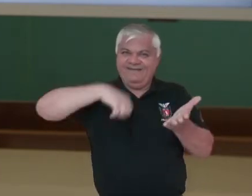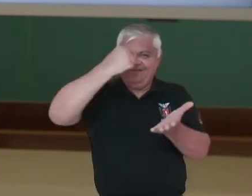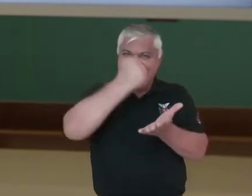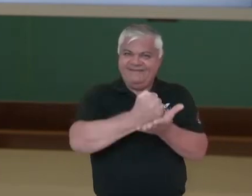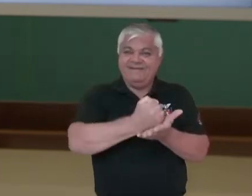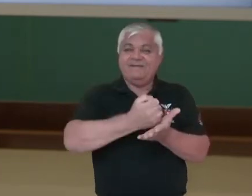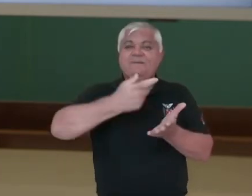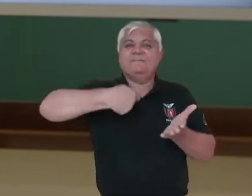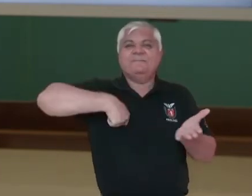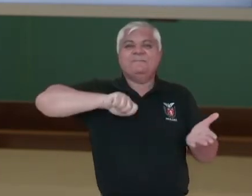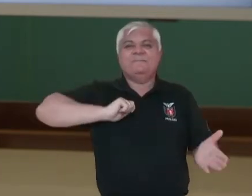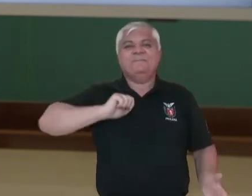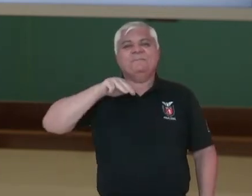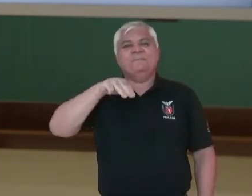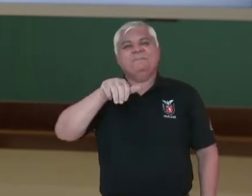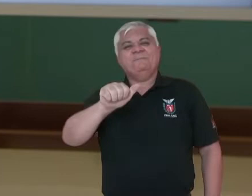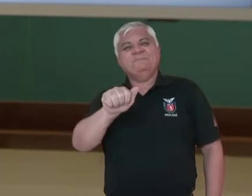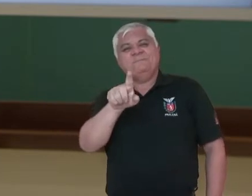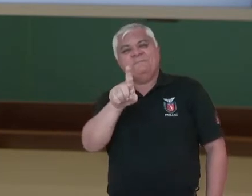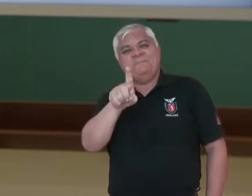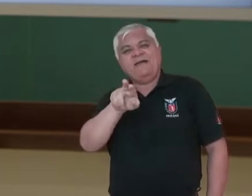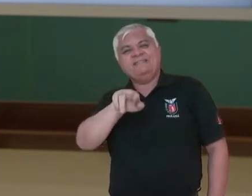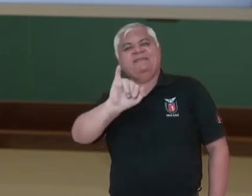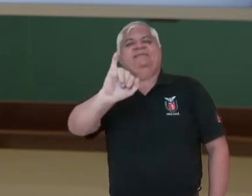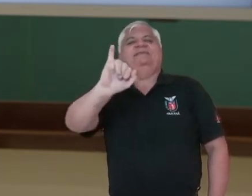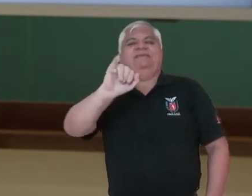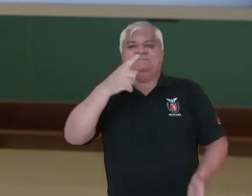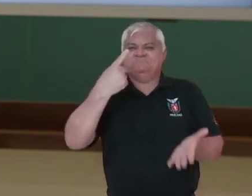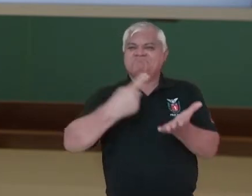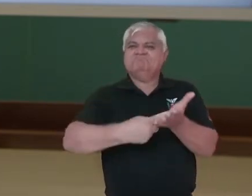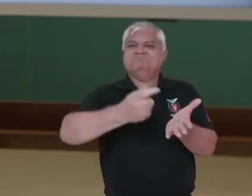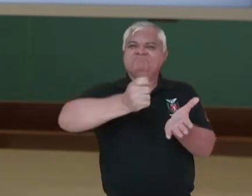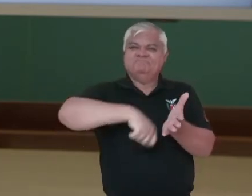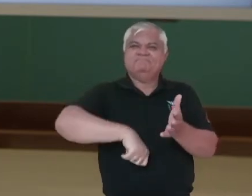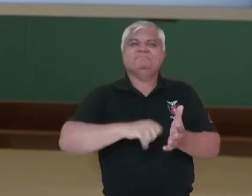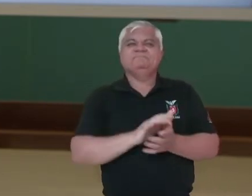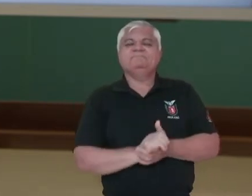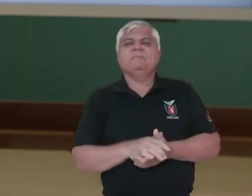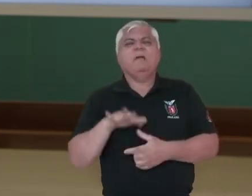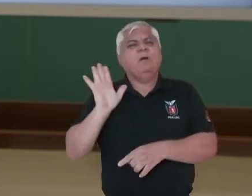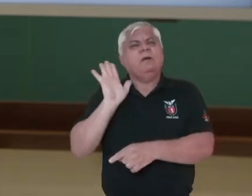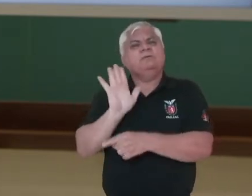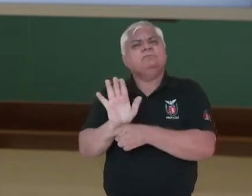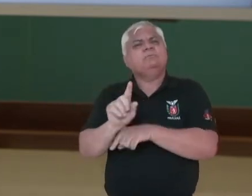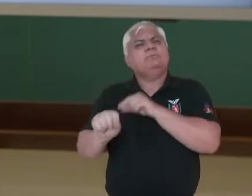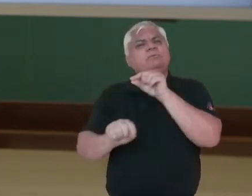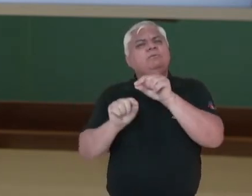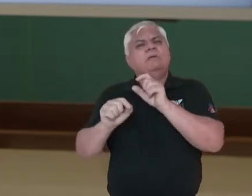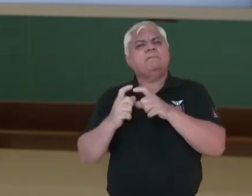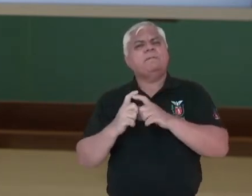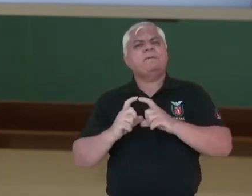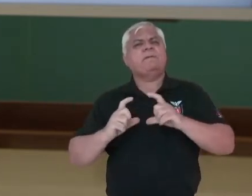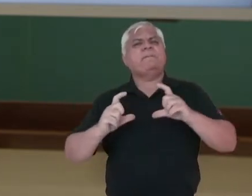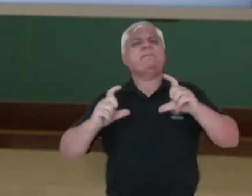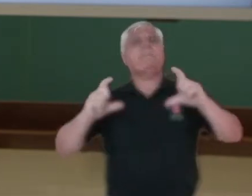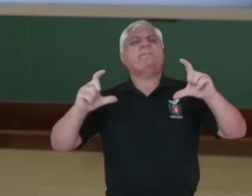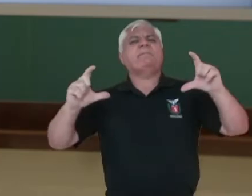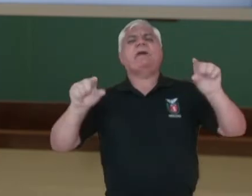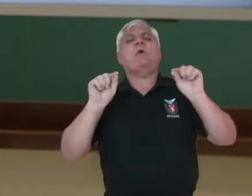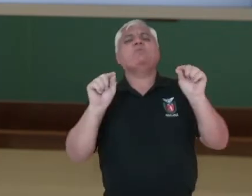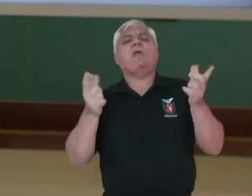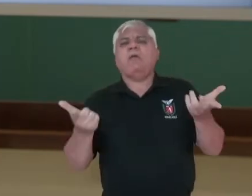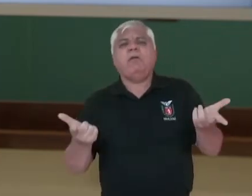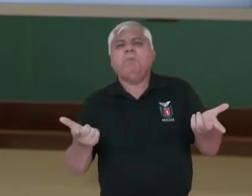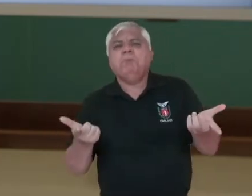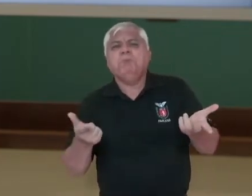Madrid. Foi ele o responsável por isso, né? E aí, o que contribuiu para essa expansão territorial e para a assinatura